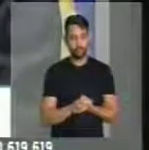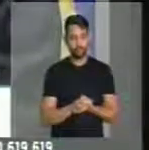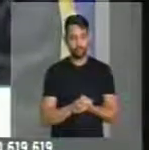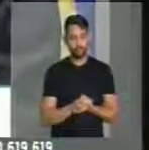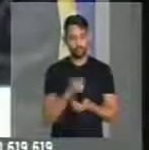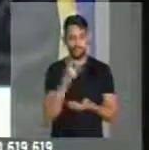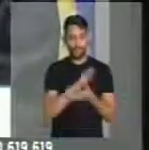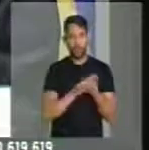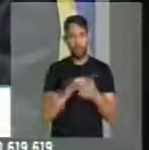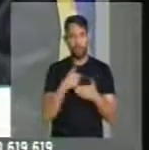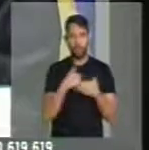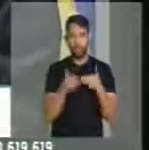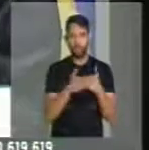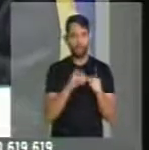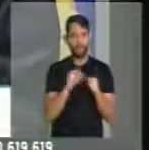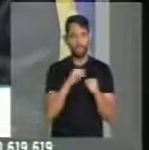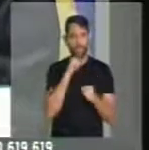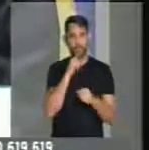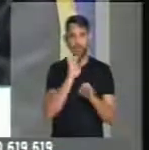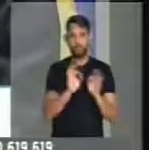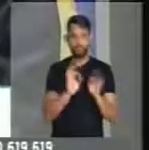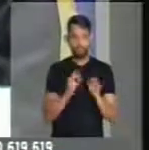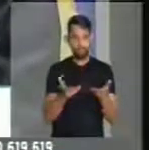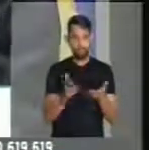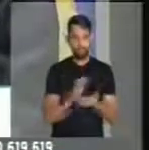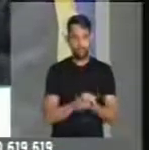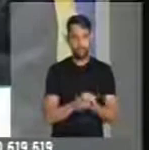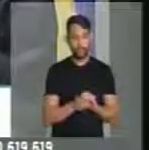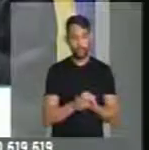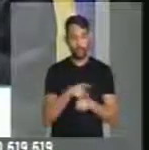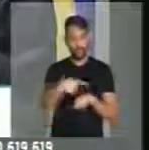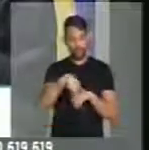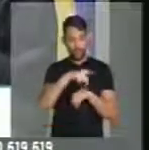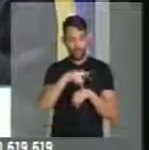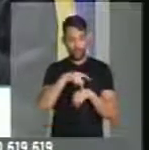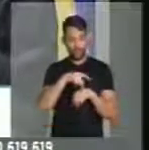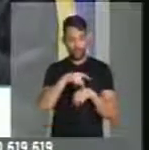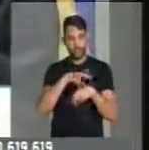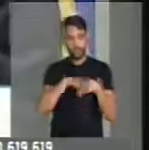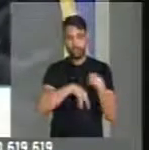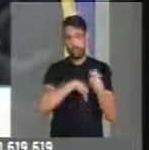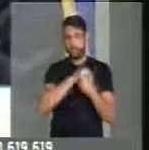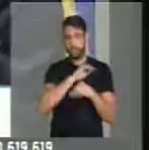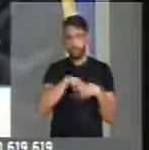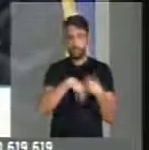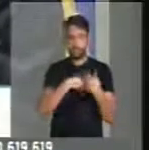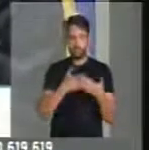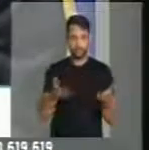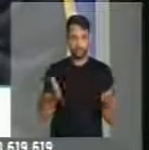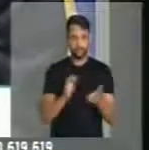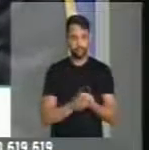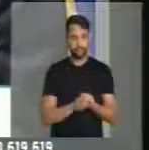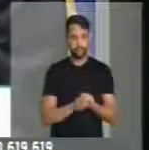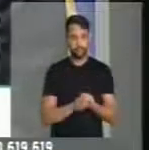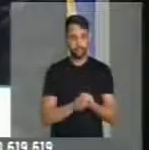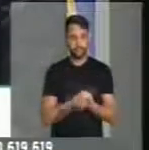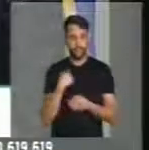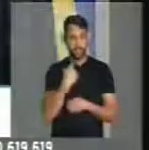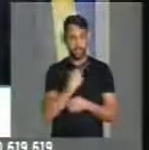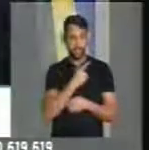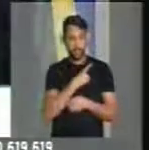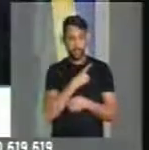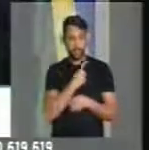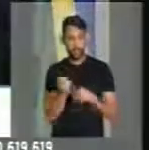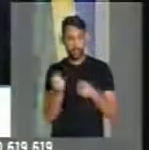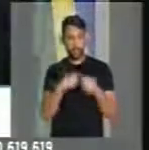não nos levarão a lugar nenhum. O país está destroçado e nós temos